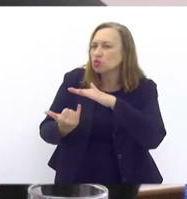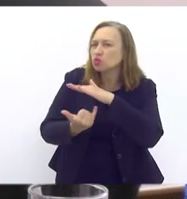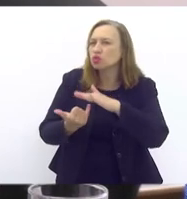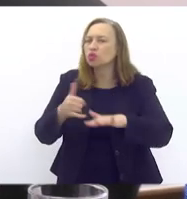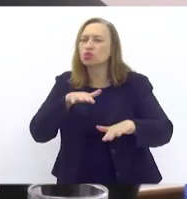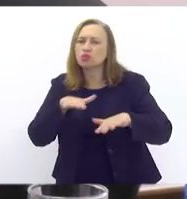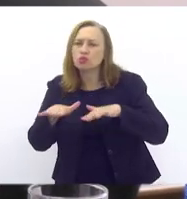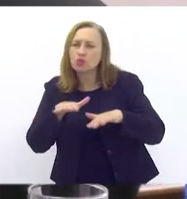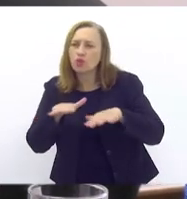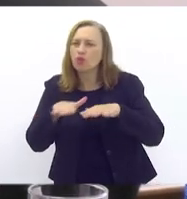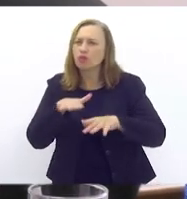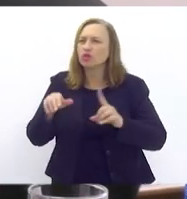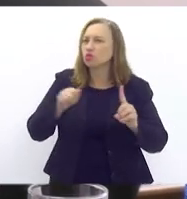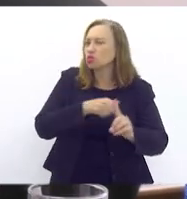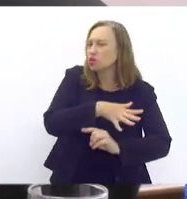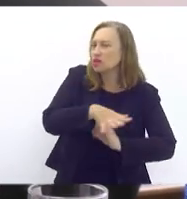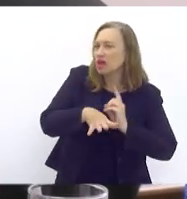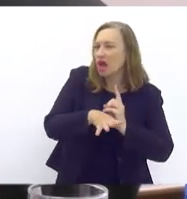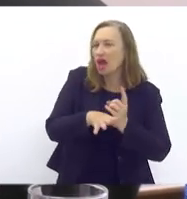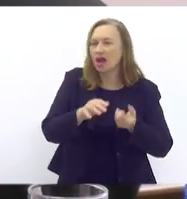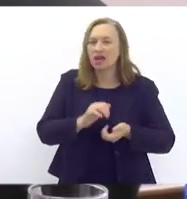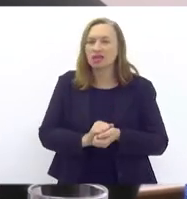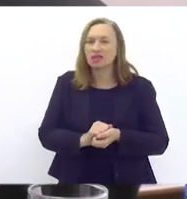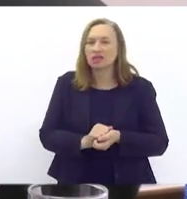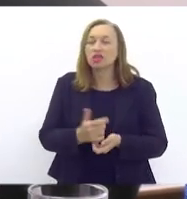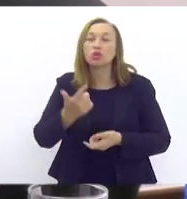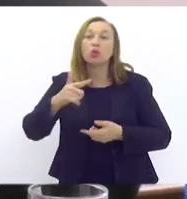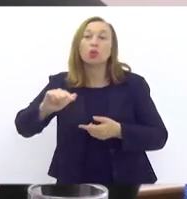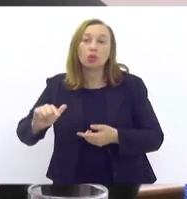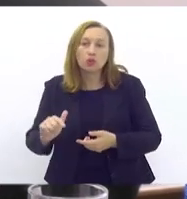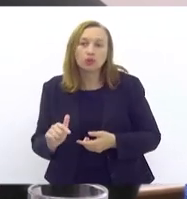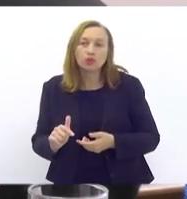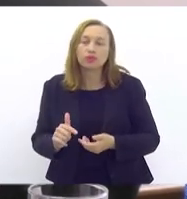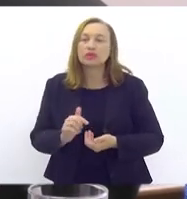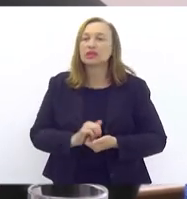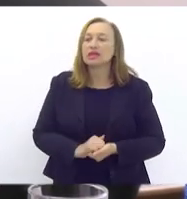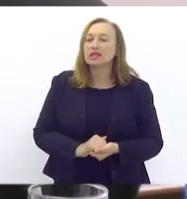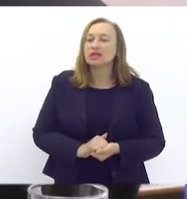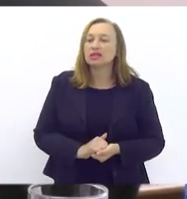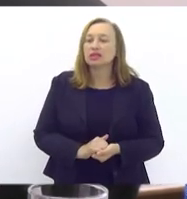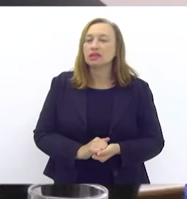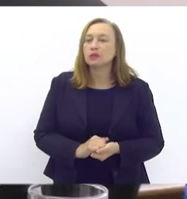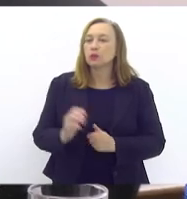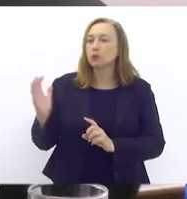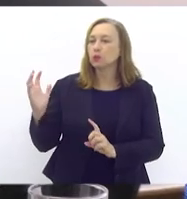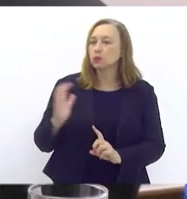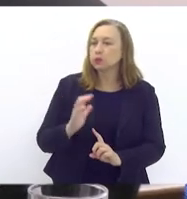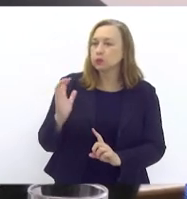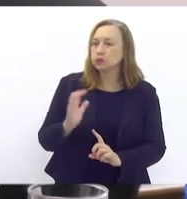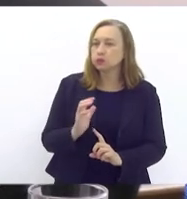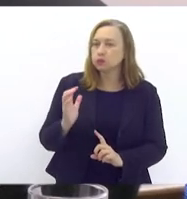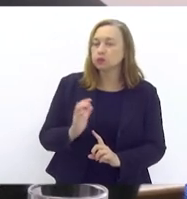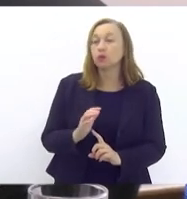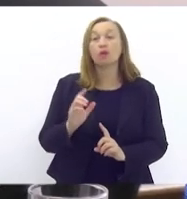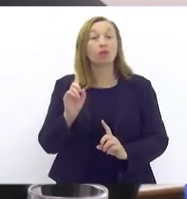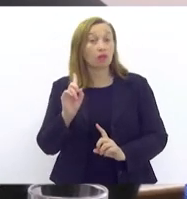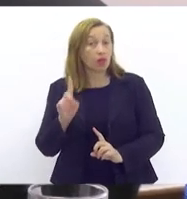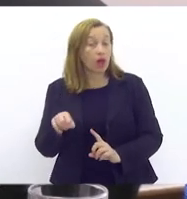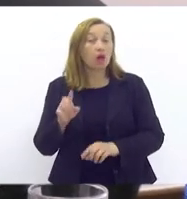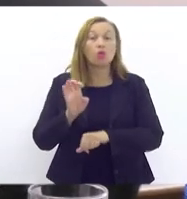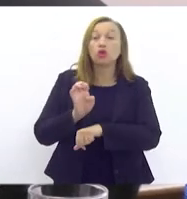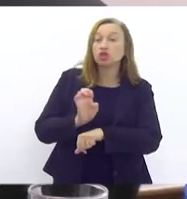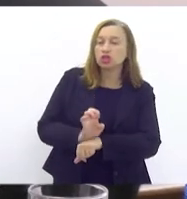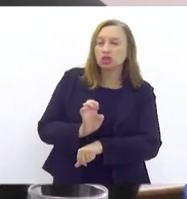movimentos sociais e etc devem e pressionar né a o estado